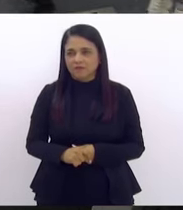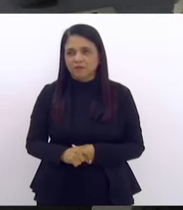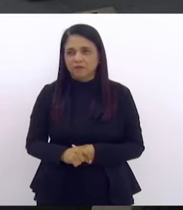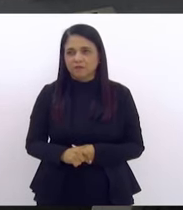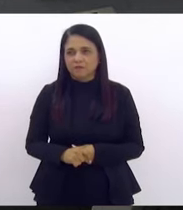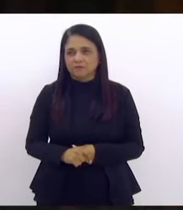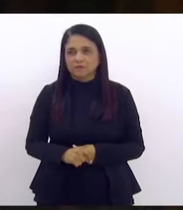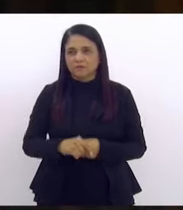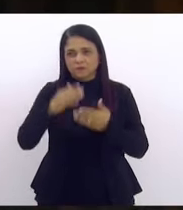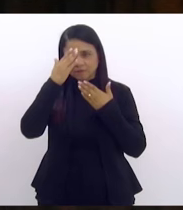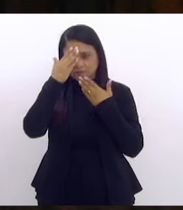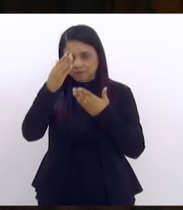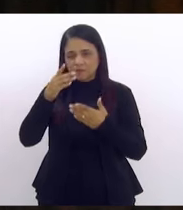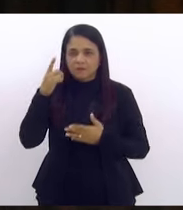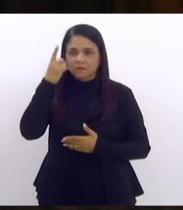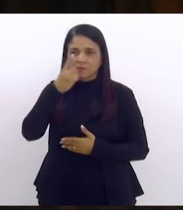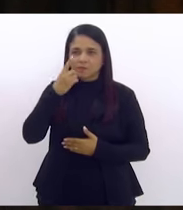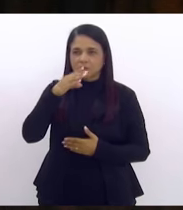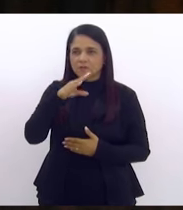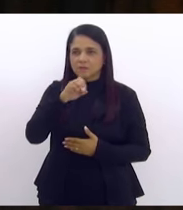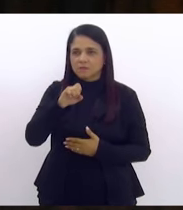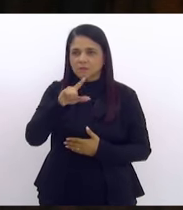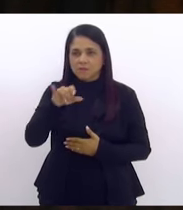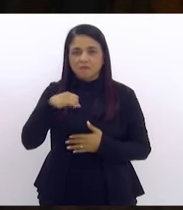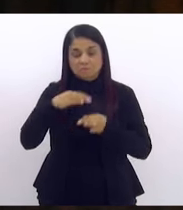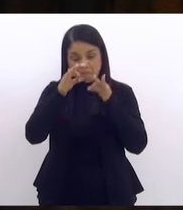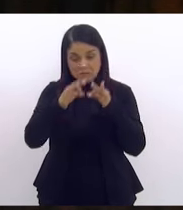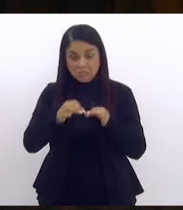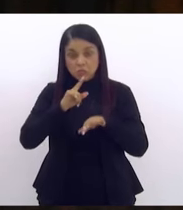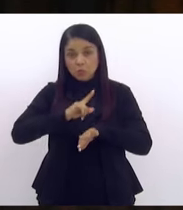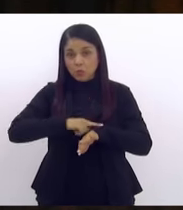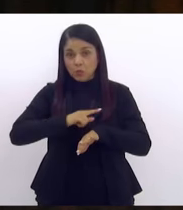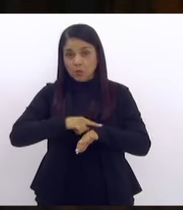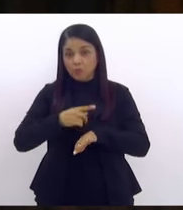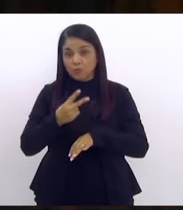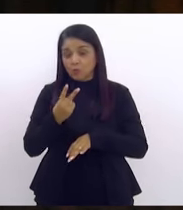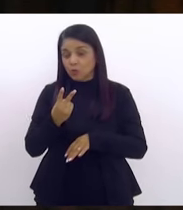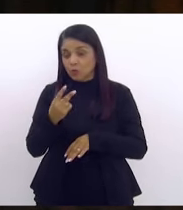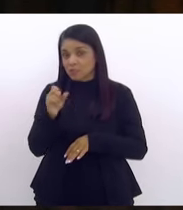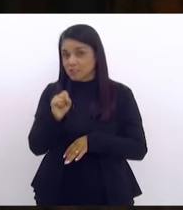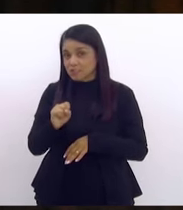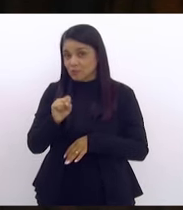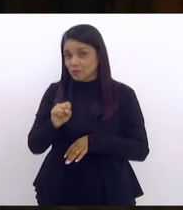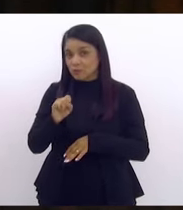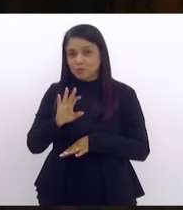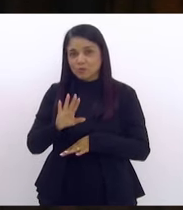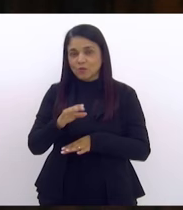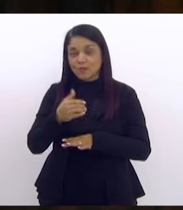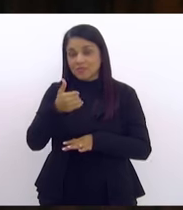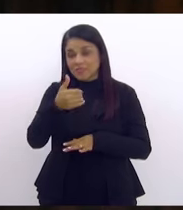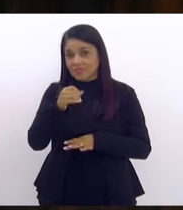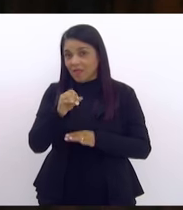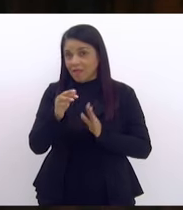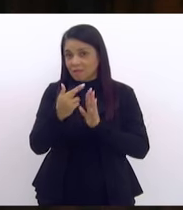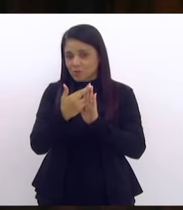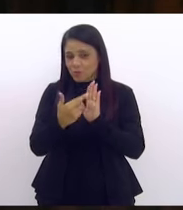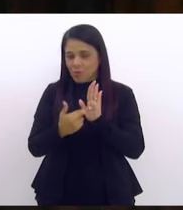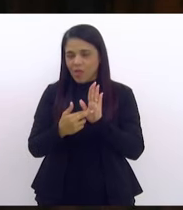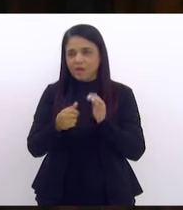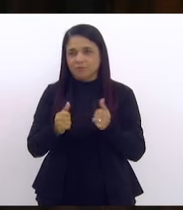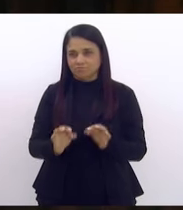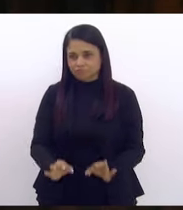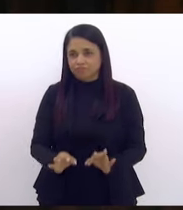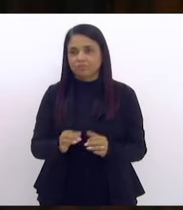deputada. Obrigado, deputada Célia Jordão. Certinho o seu tempo, você só deu 2 segundos ali, de 10 minutos, você foi